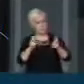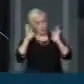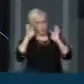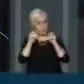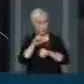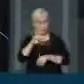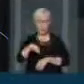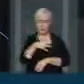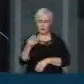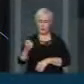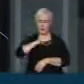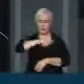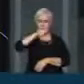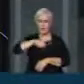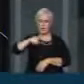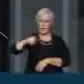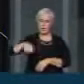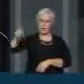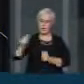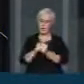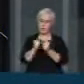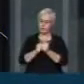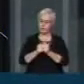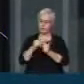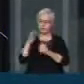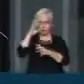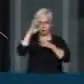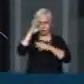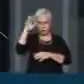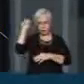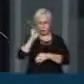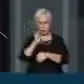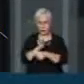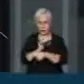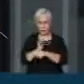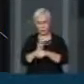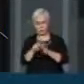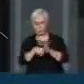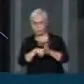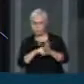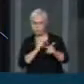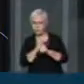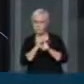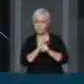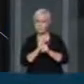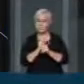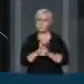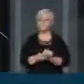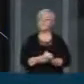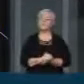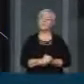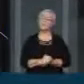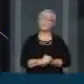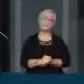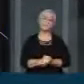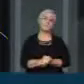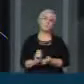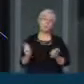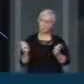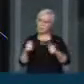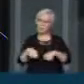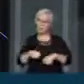e gráficos analisados pelo tribunal, é que se seria possível, prossegue o Ministério Público,